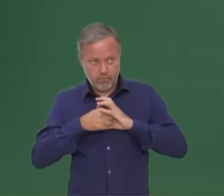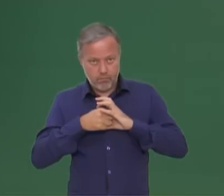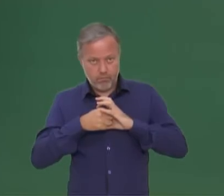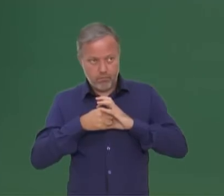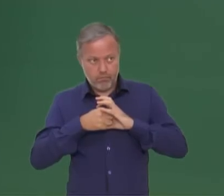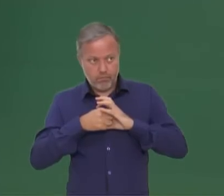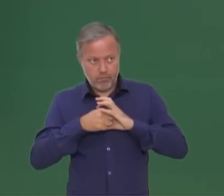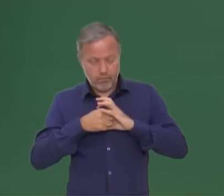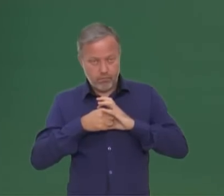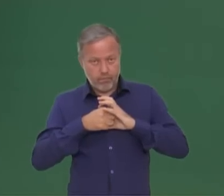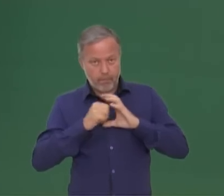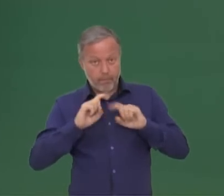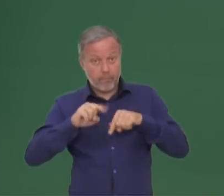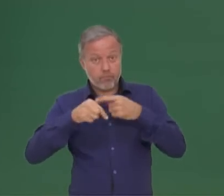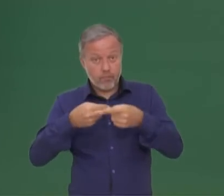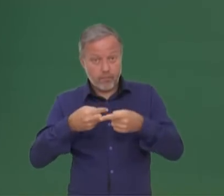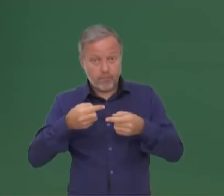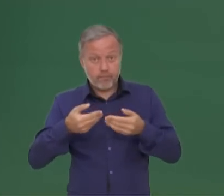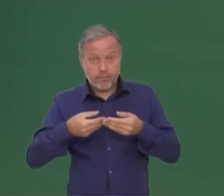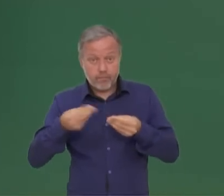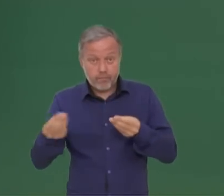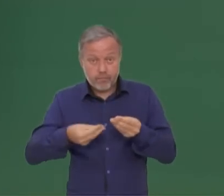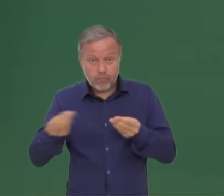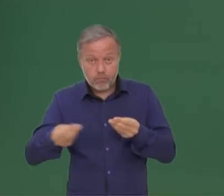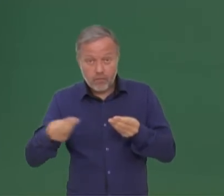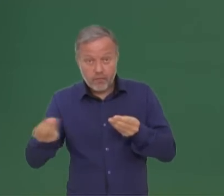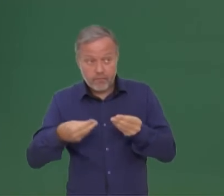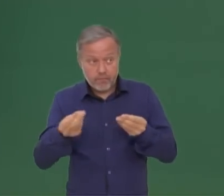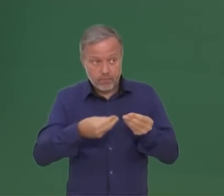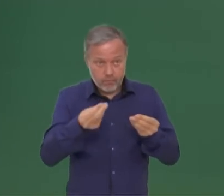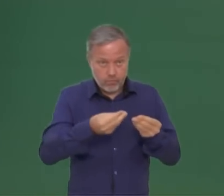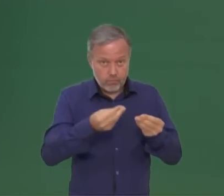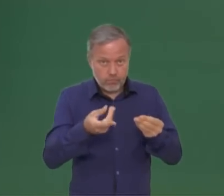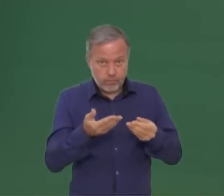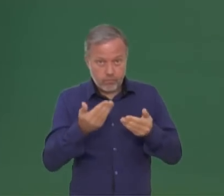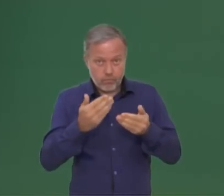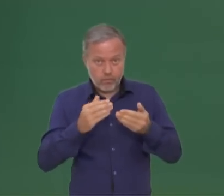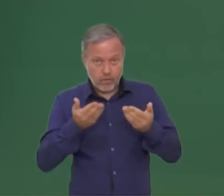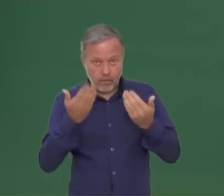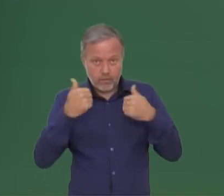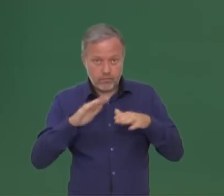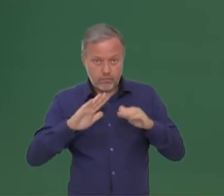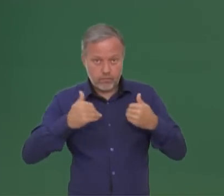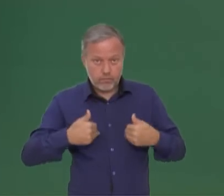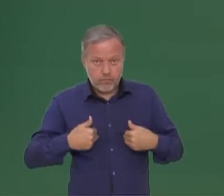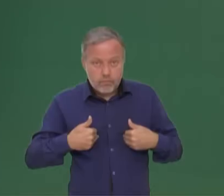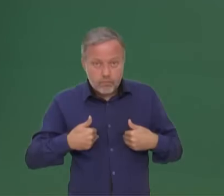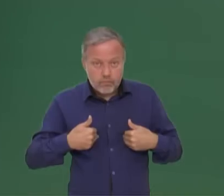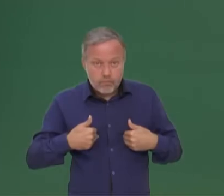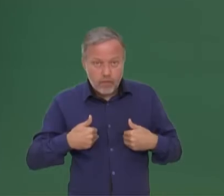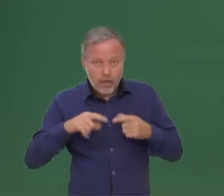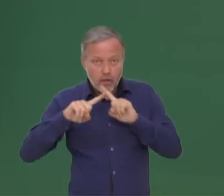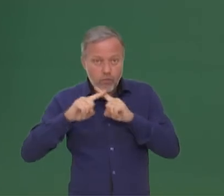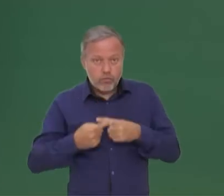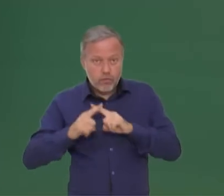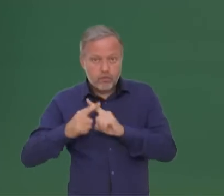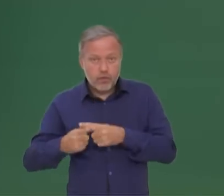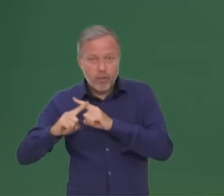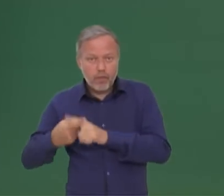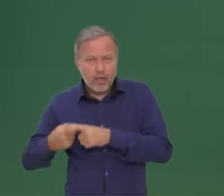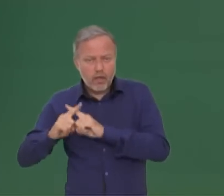passam para outra pessoa esse vírus e dentro do nosso corpo ele se multiplica. Então, o ato dele